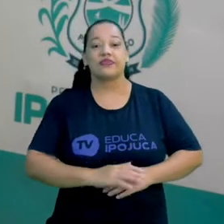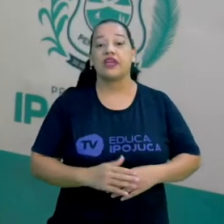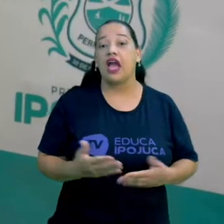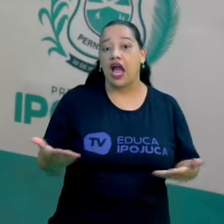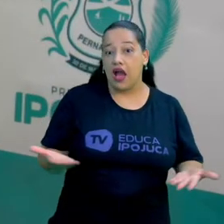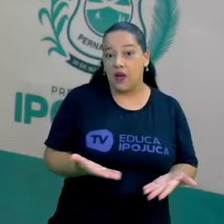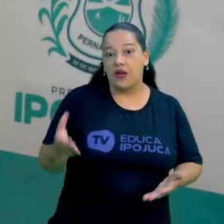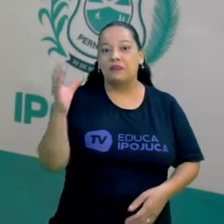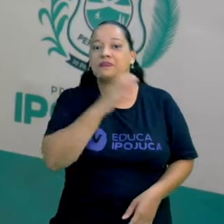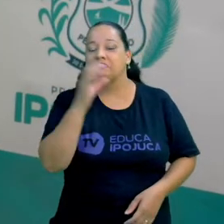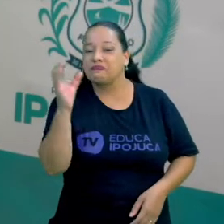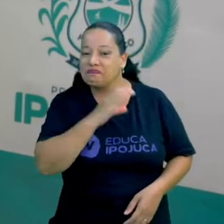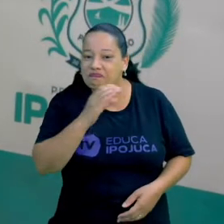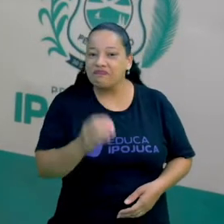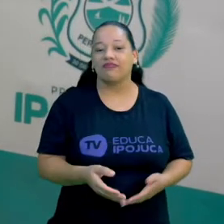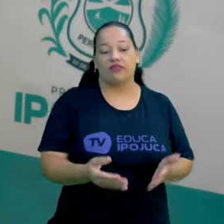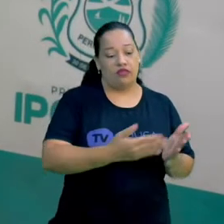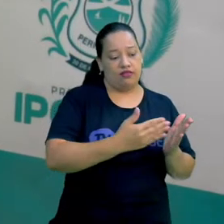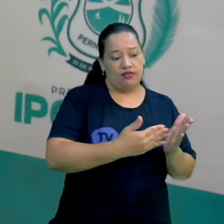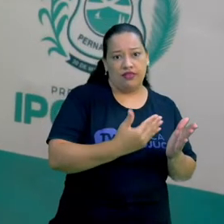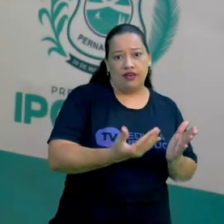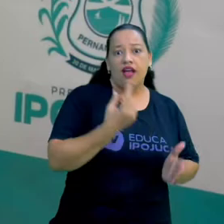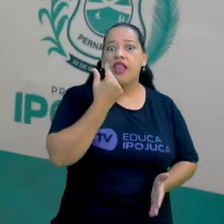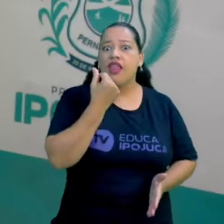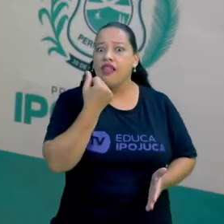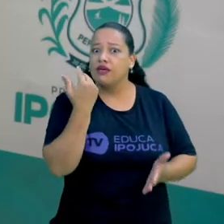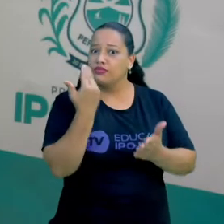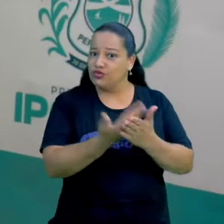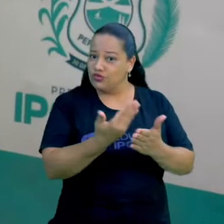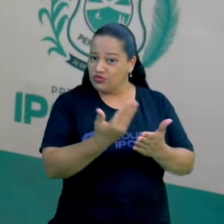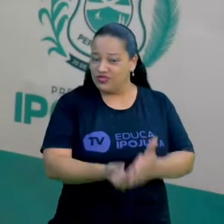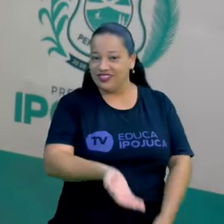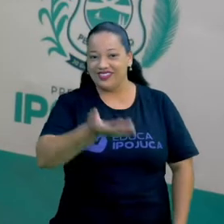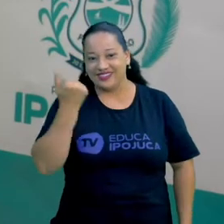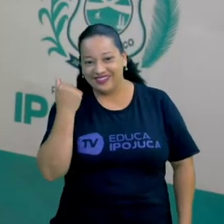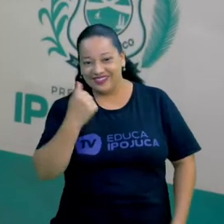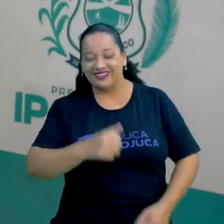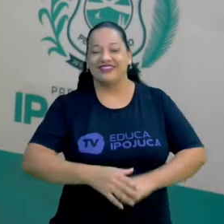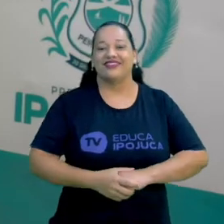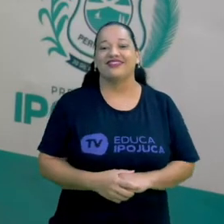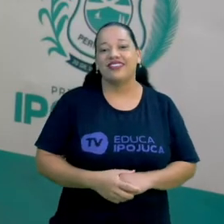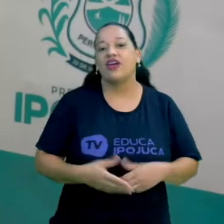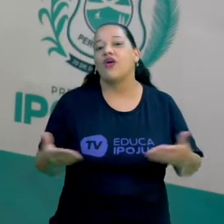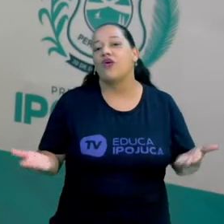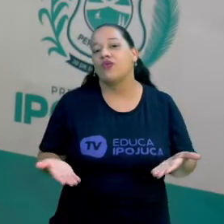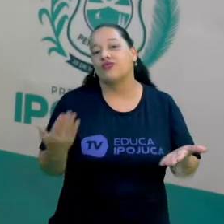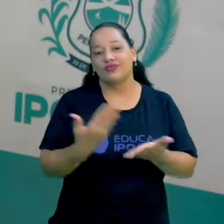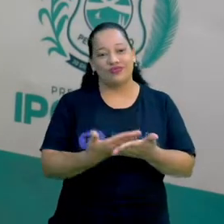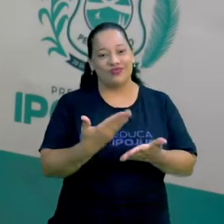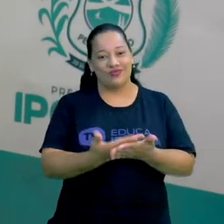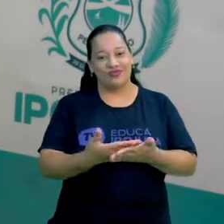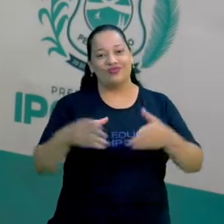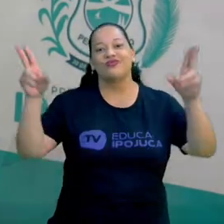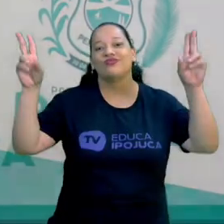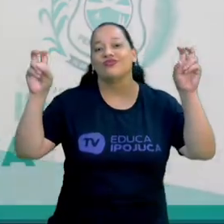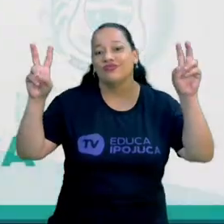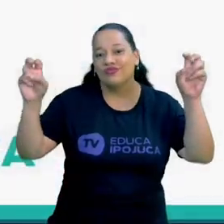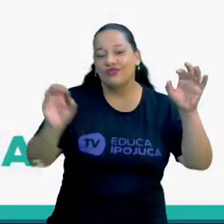Não perca tempo. Pegue o caderno, o lápis e vamos estudar. A aula de hoje é